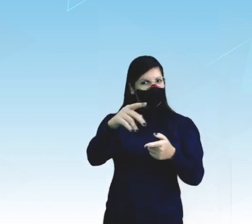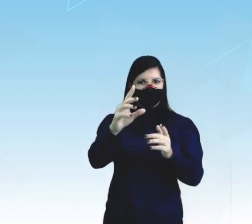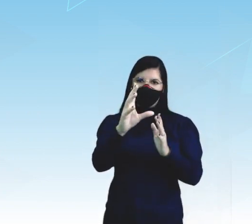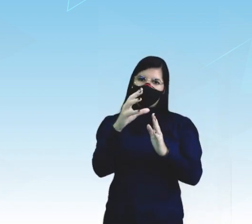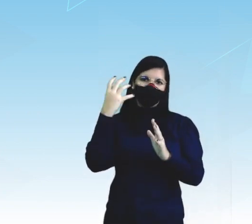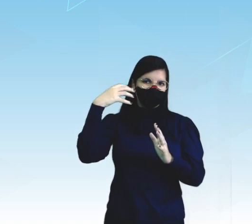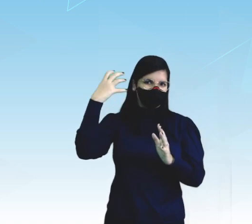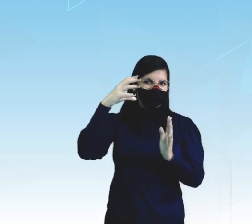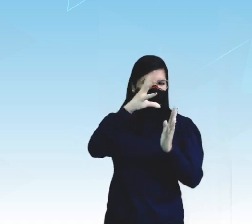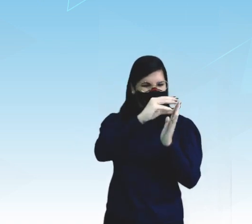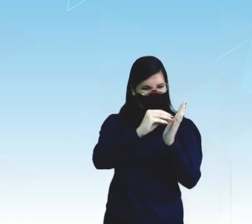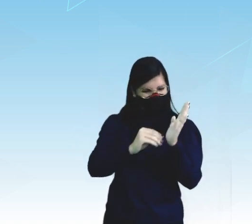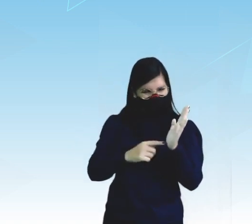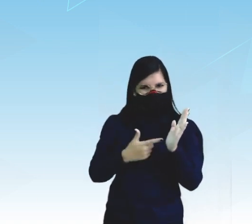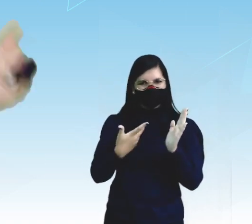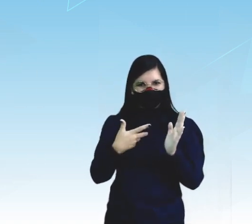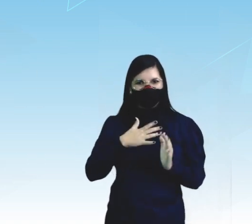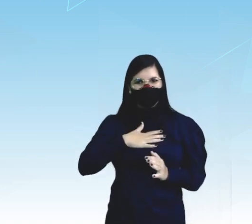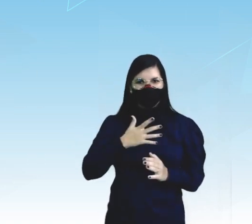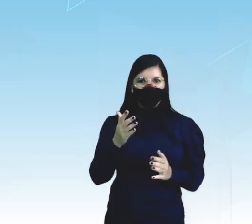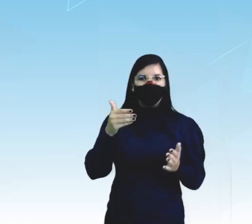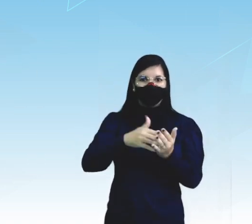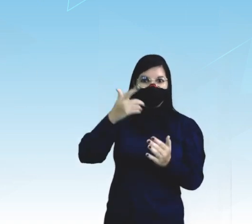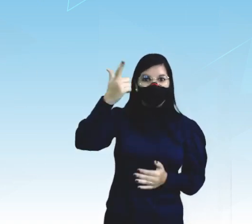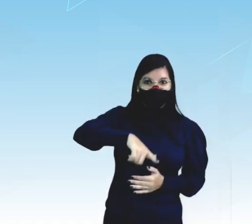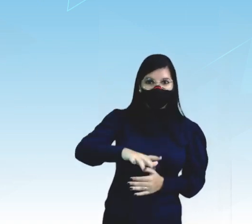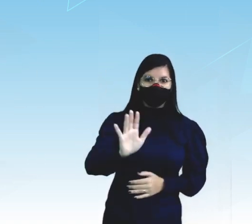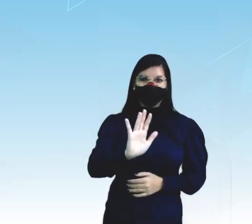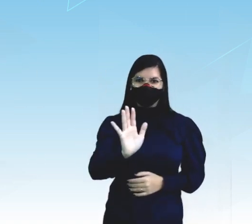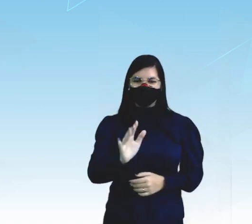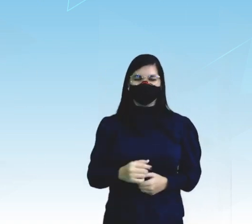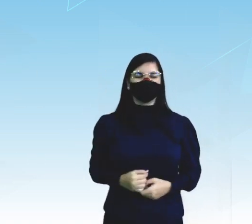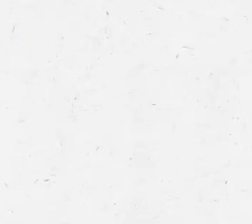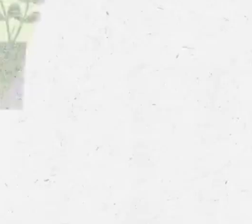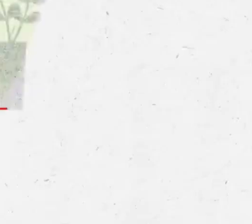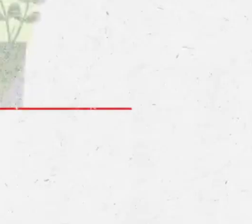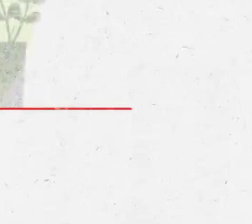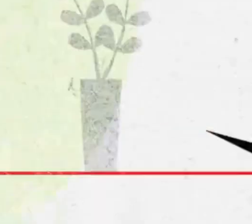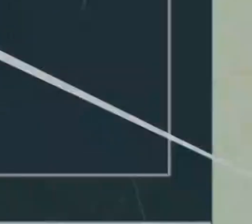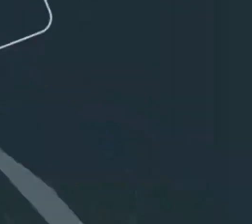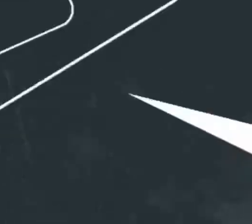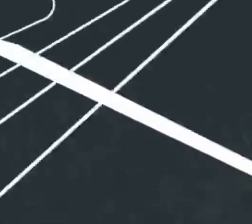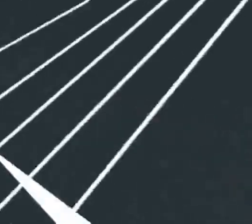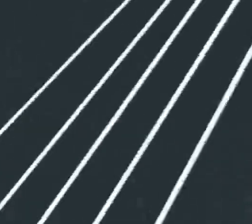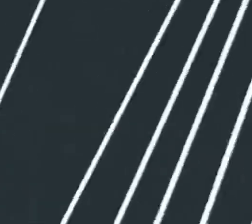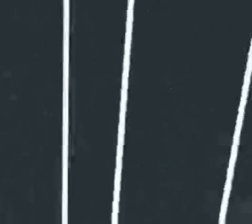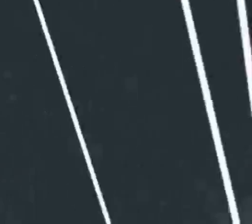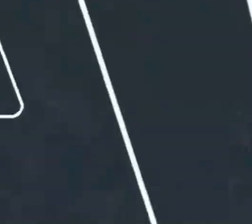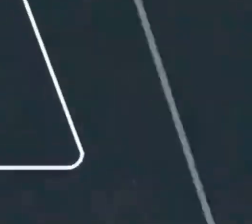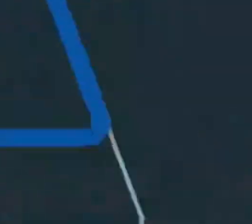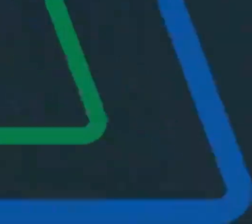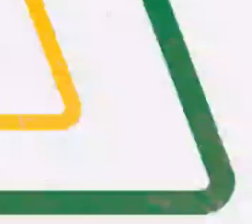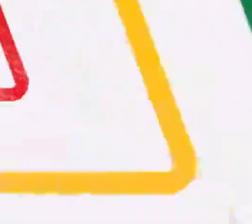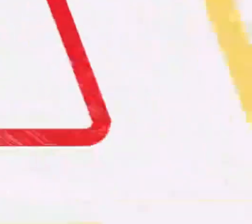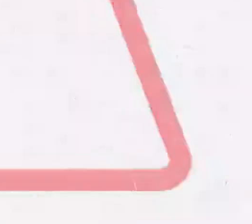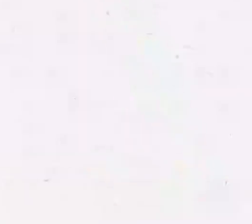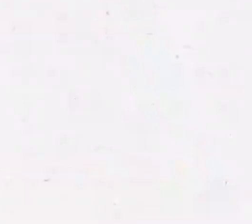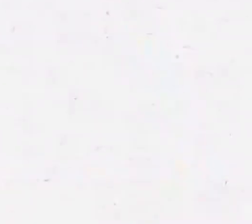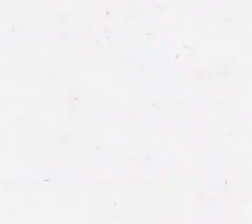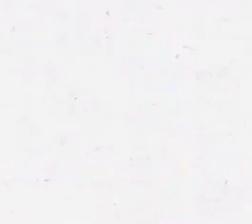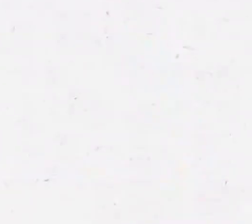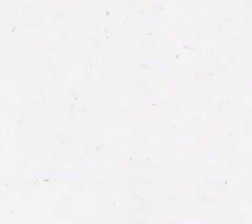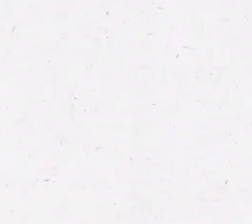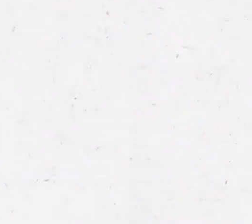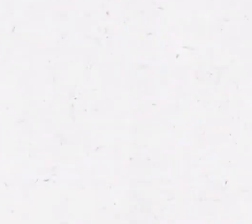com esses grandes artistas? Vocês vão gostar. Até a próxima, pessoal!